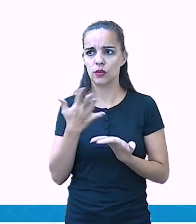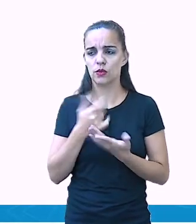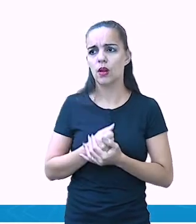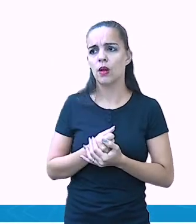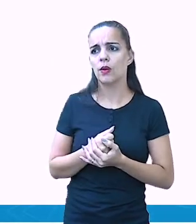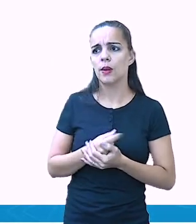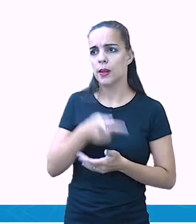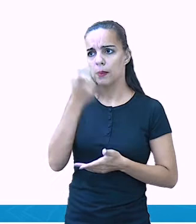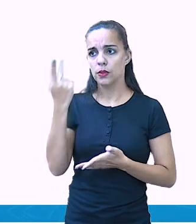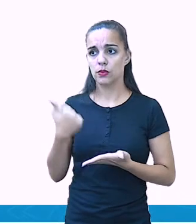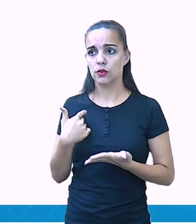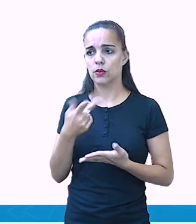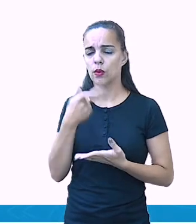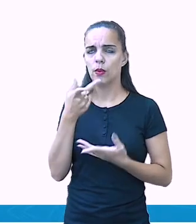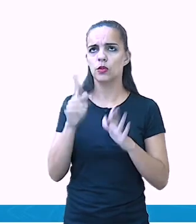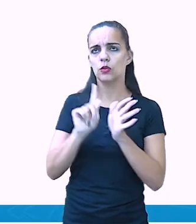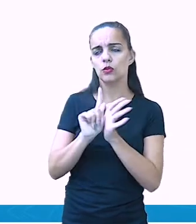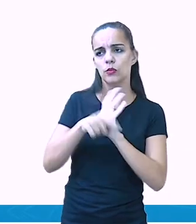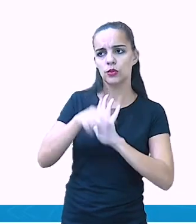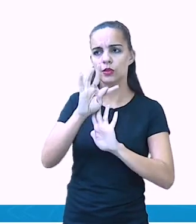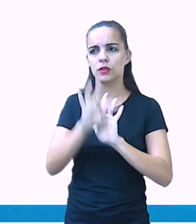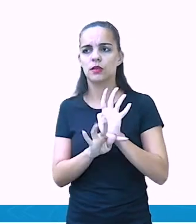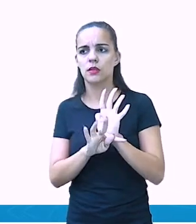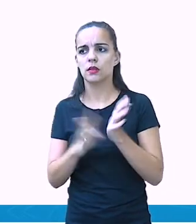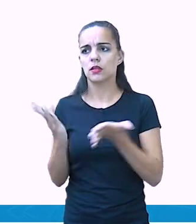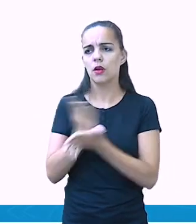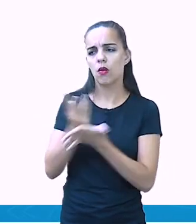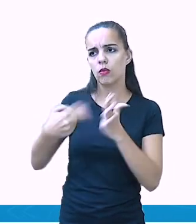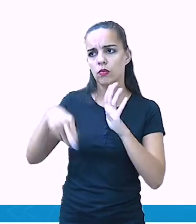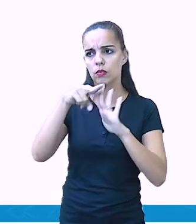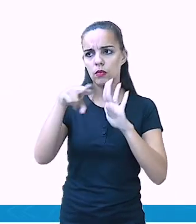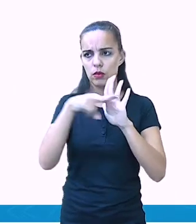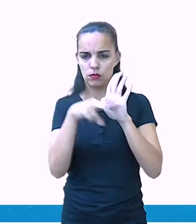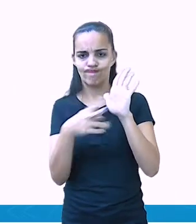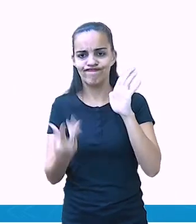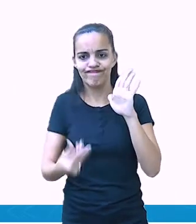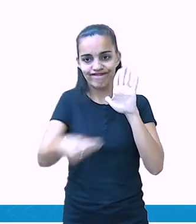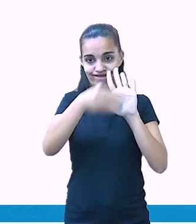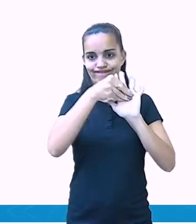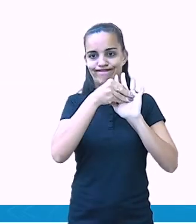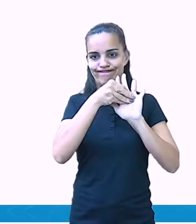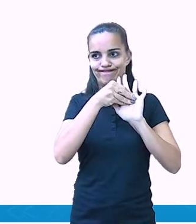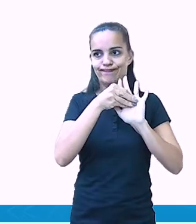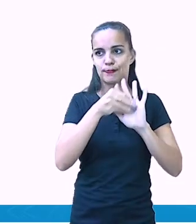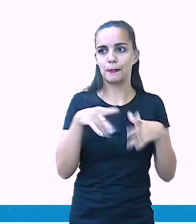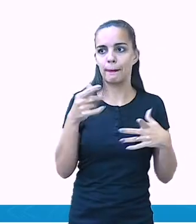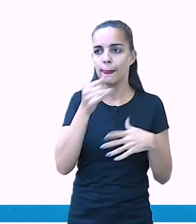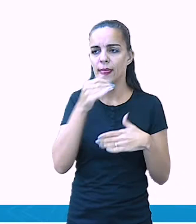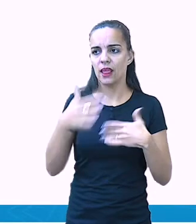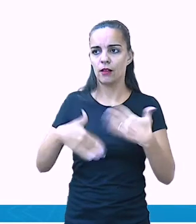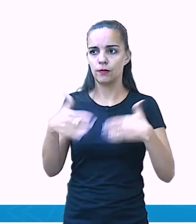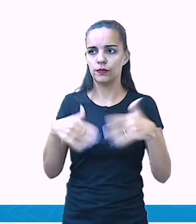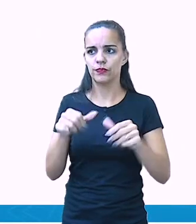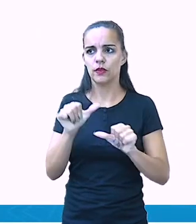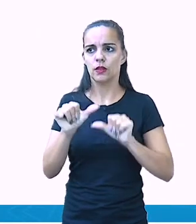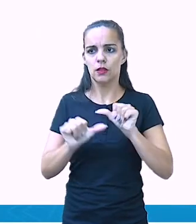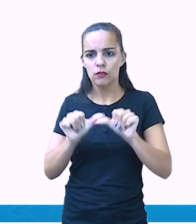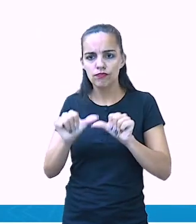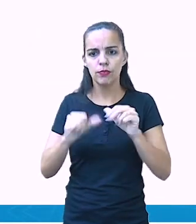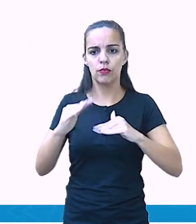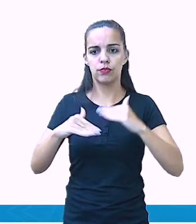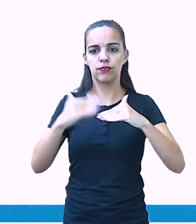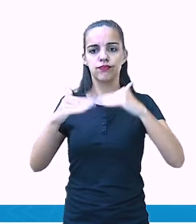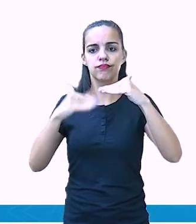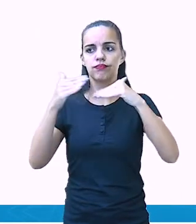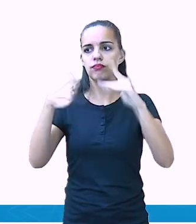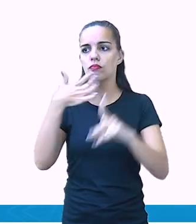se falando sobre esse gênero textual, algumas regras foram colocadas. Com o passar do tempo, essas regras foram evoluindo